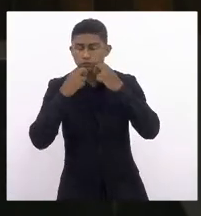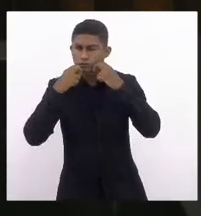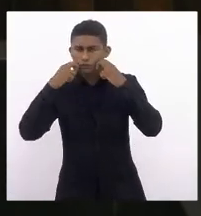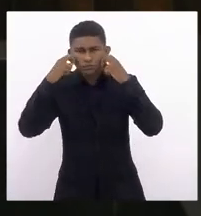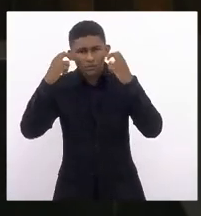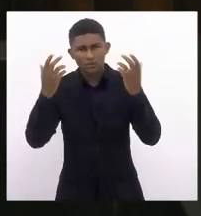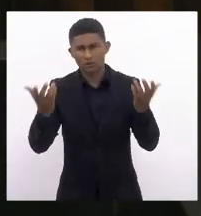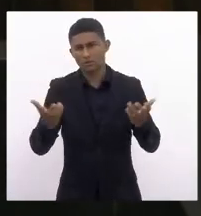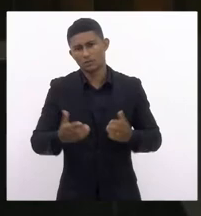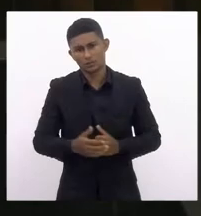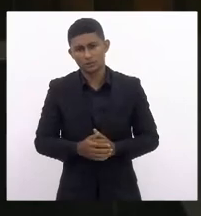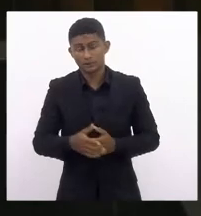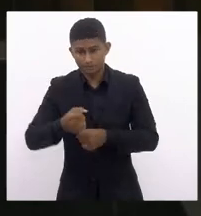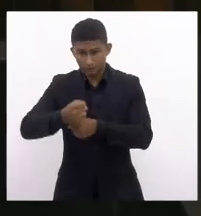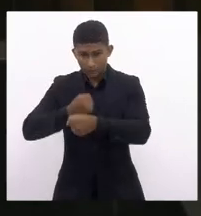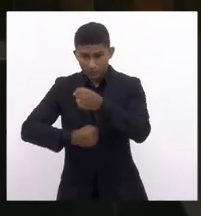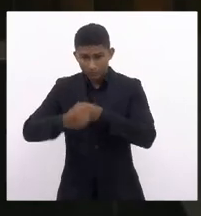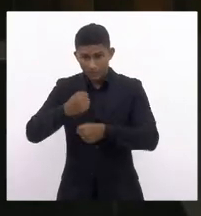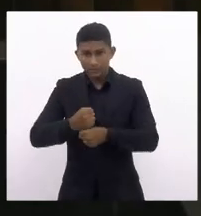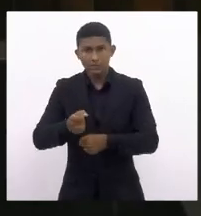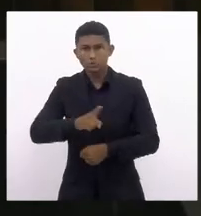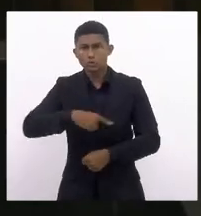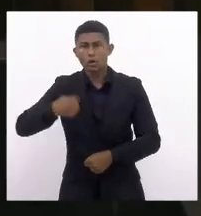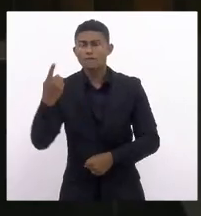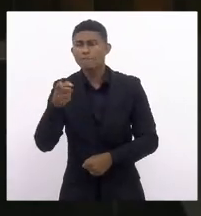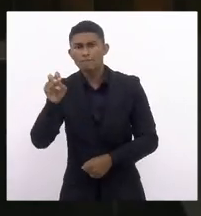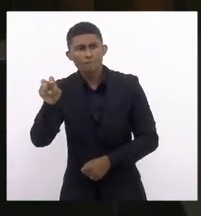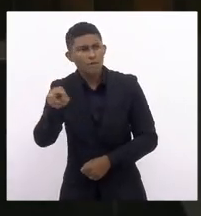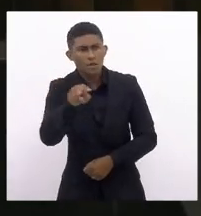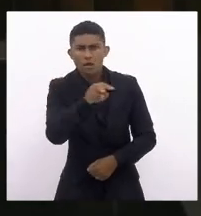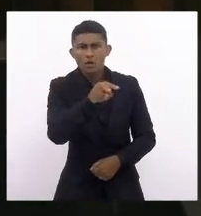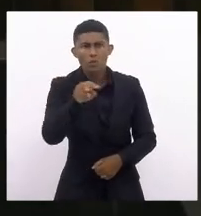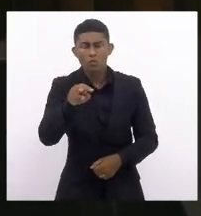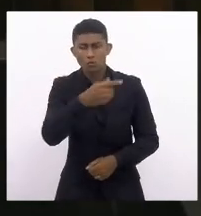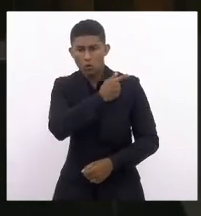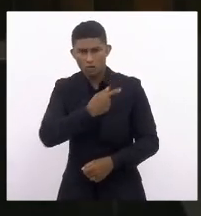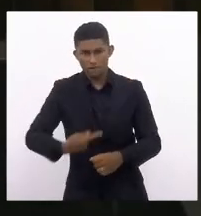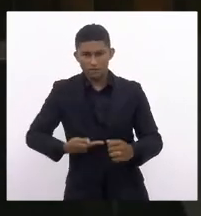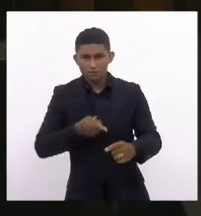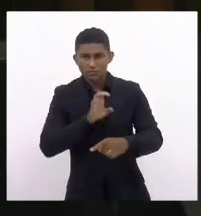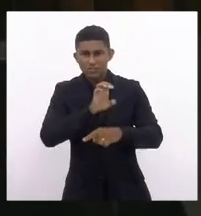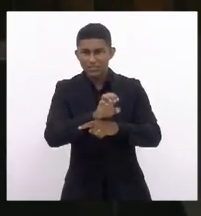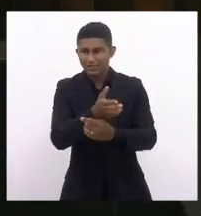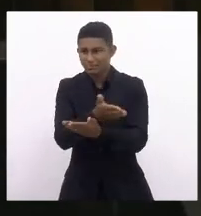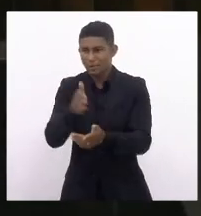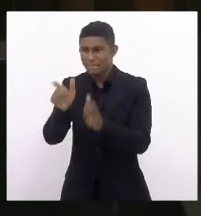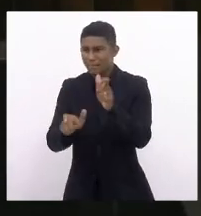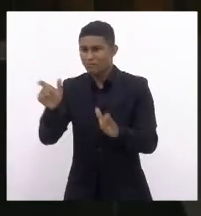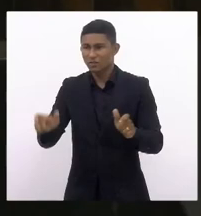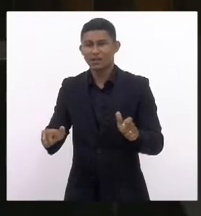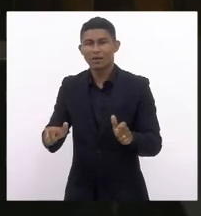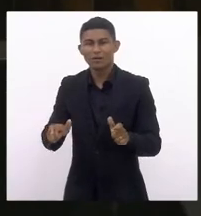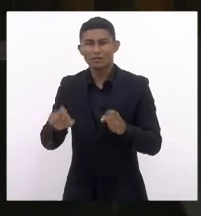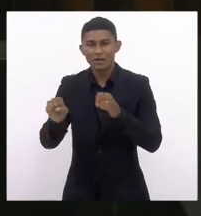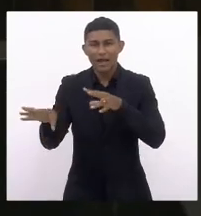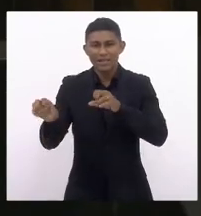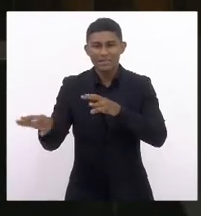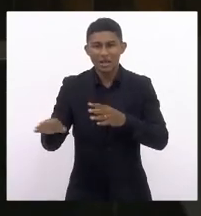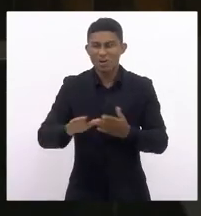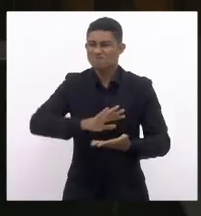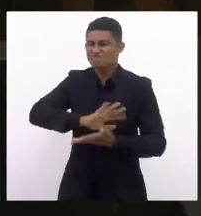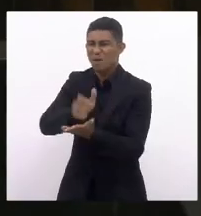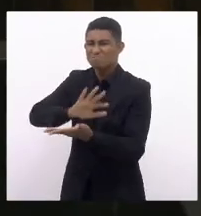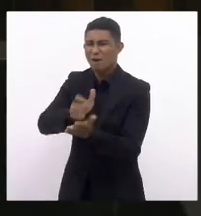viu, o governo do Estado maltratou tantos profissionais de educação, chegou no final do ano, sobrou dinheiro. Aí